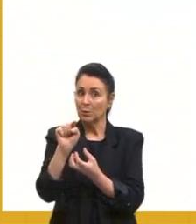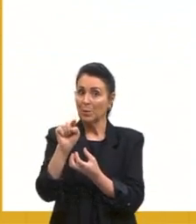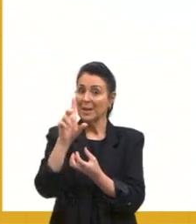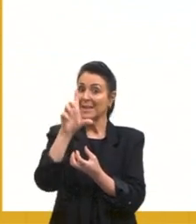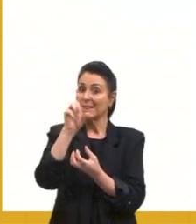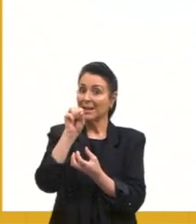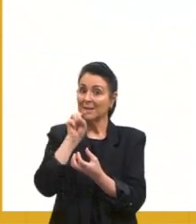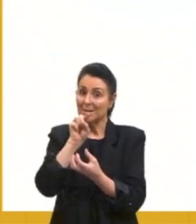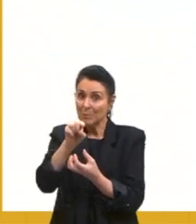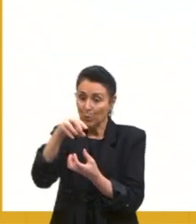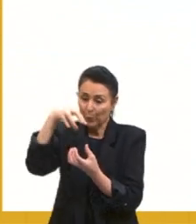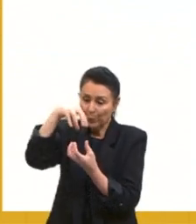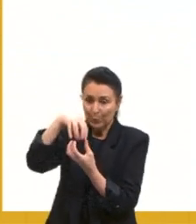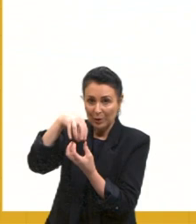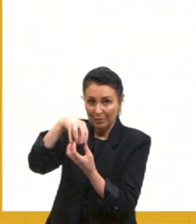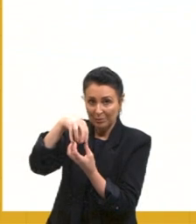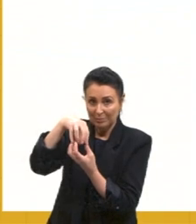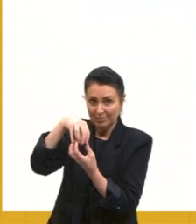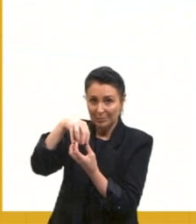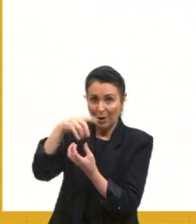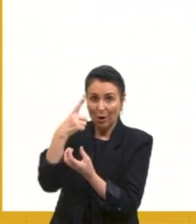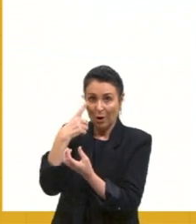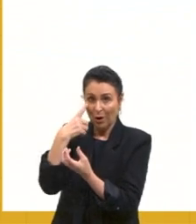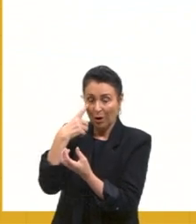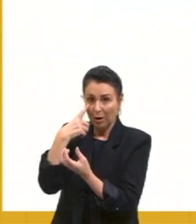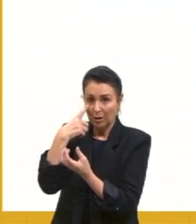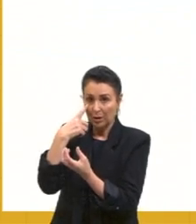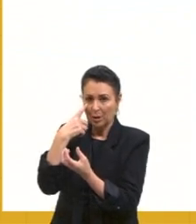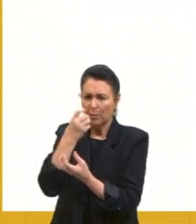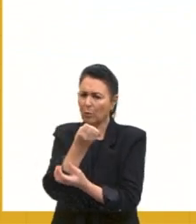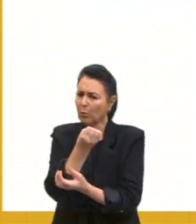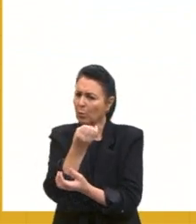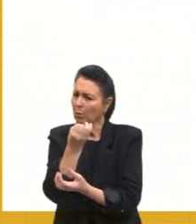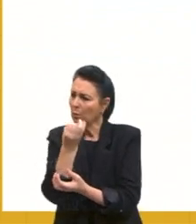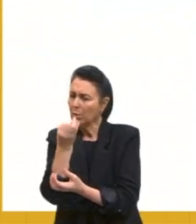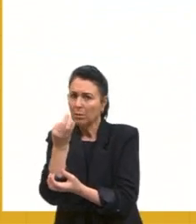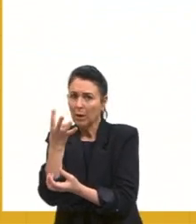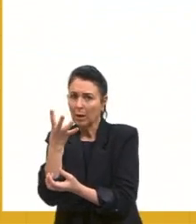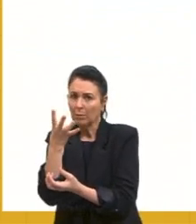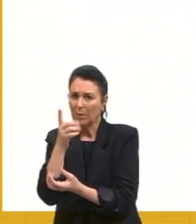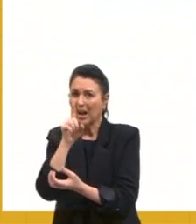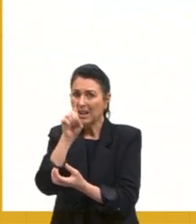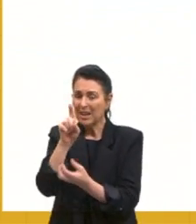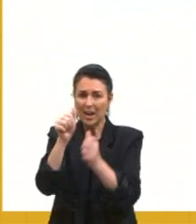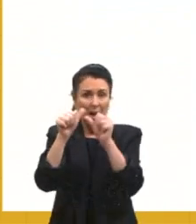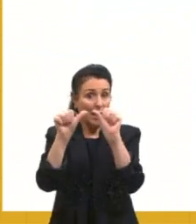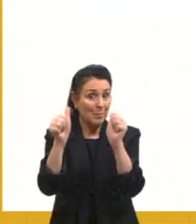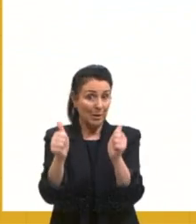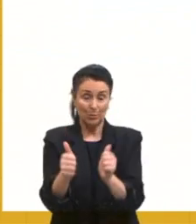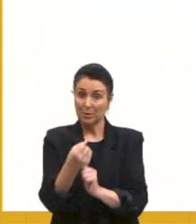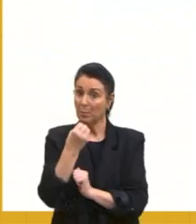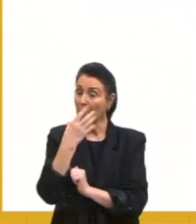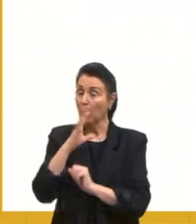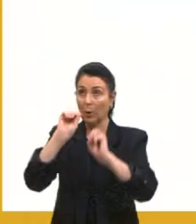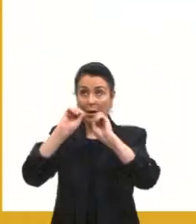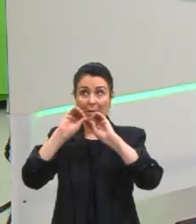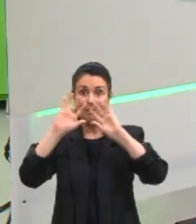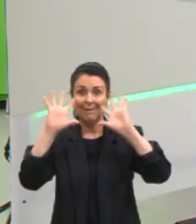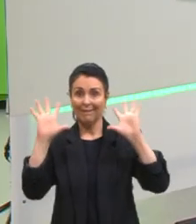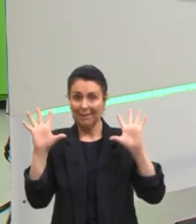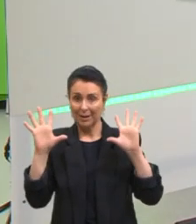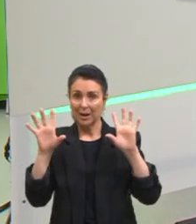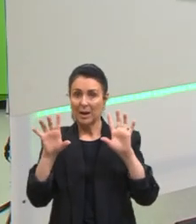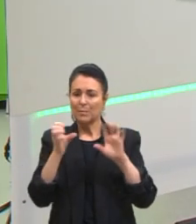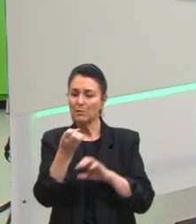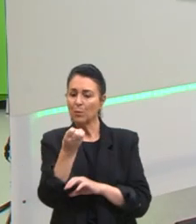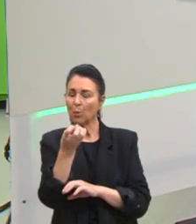10.000 bolinhas. Se vocês forem contar, aqui infelizmente a imagem não está muito boa, mas se a gente for